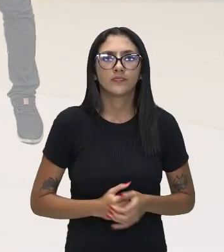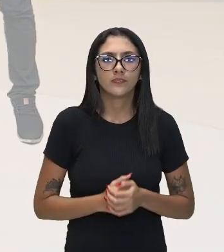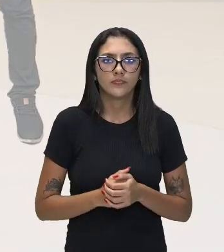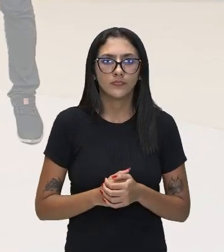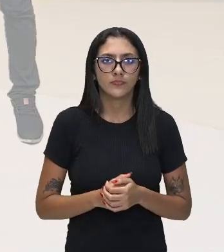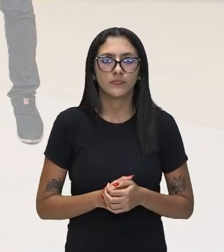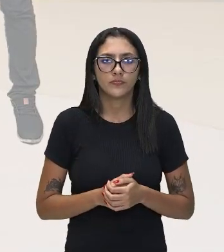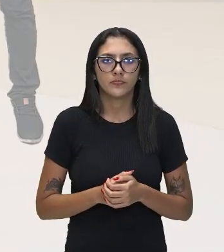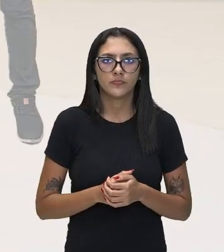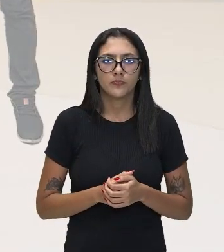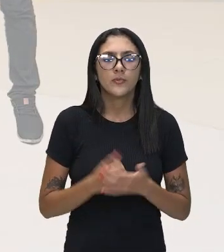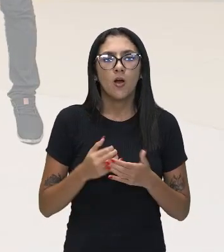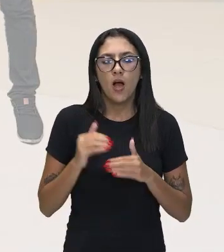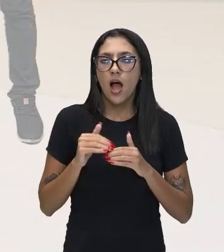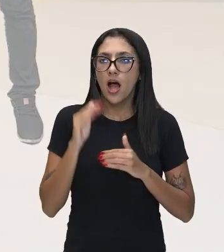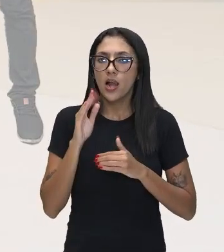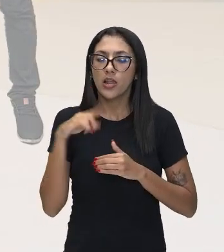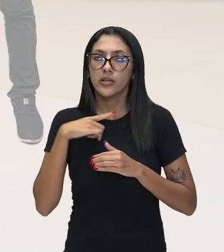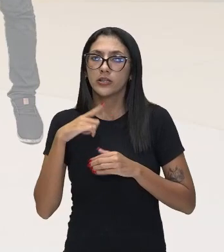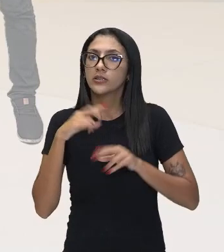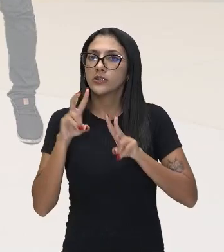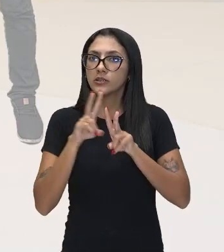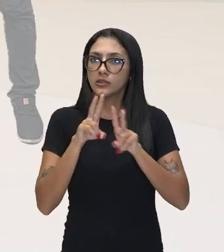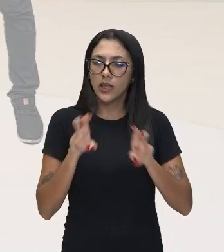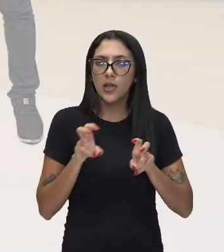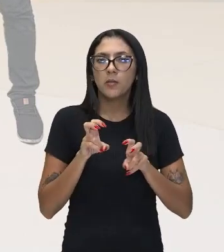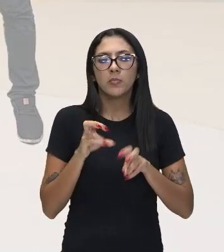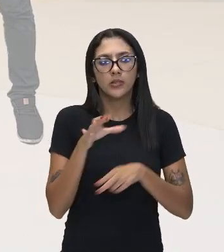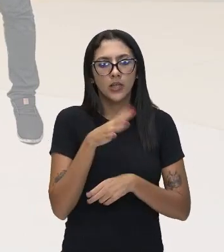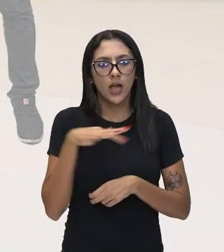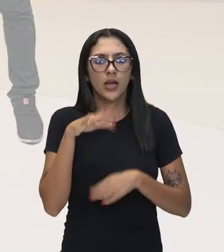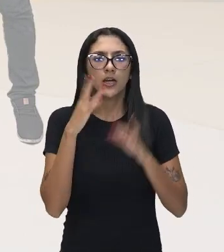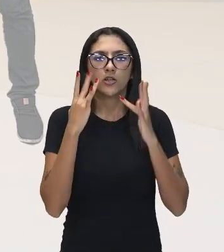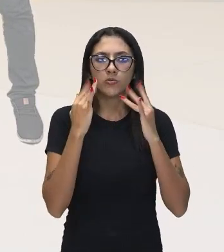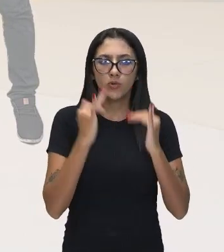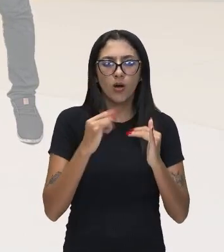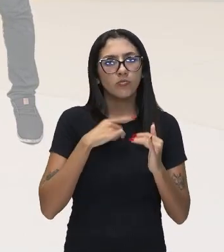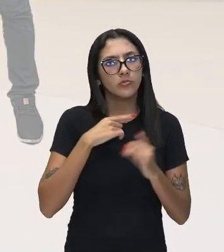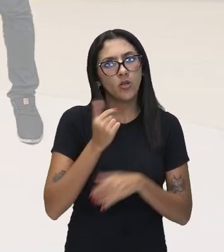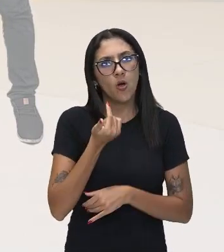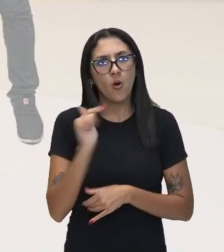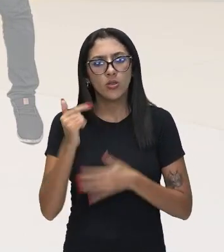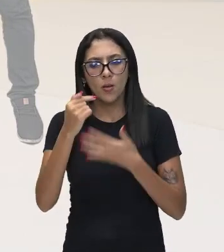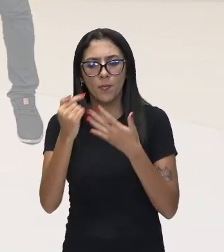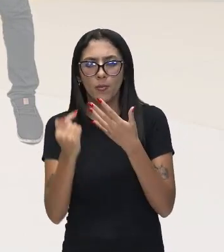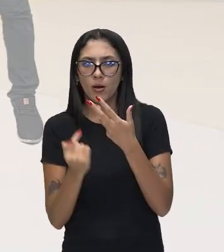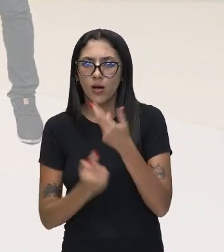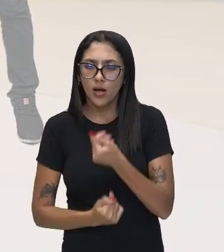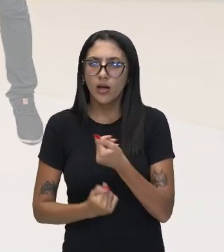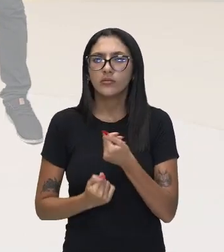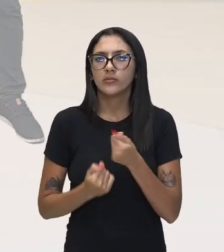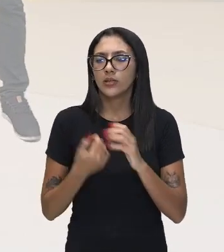do bioma, tá? Existem outros elementos considerados para propor o que nós chamamos